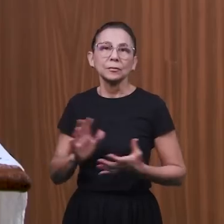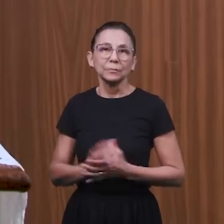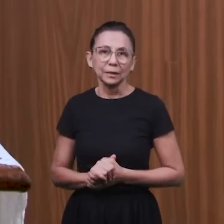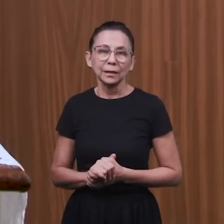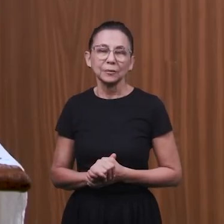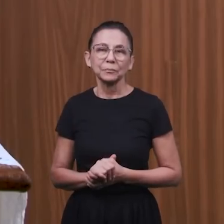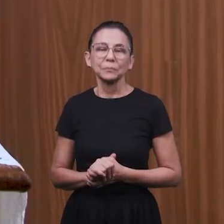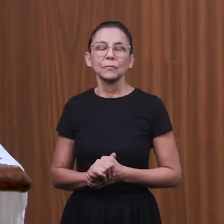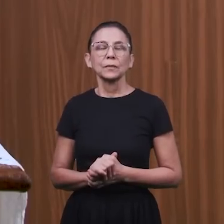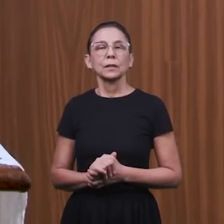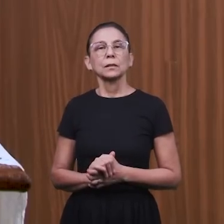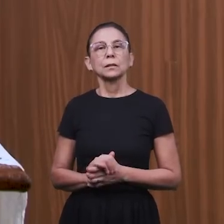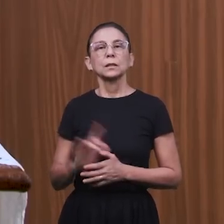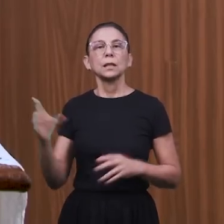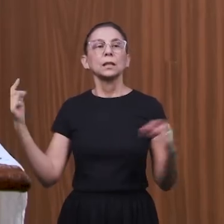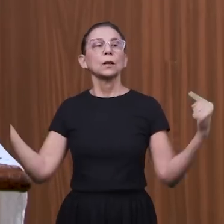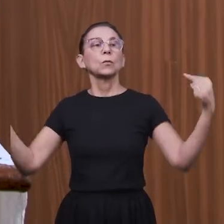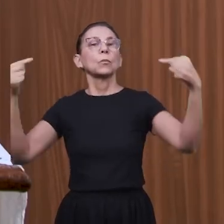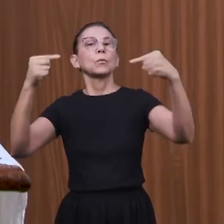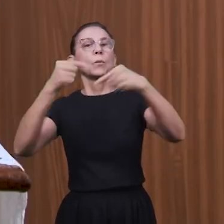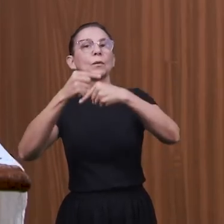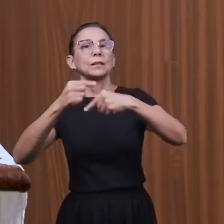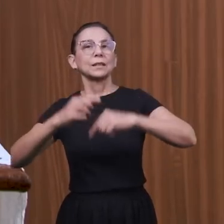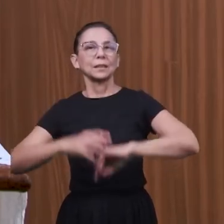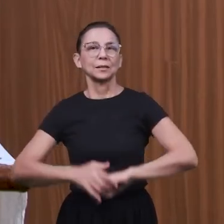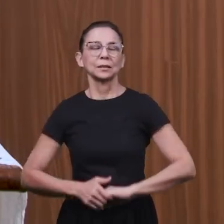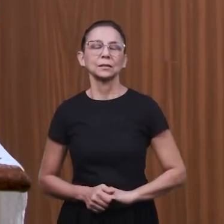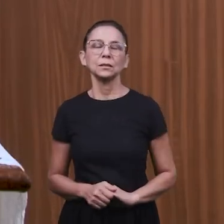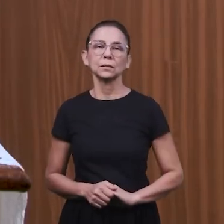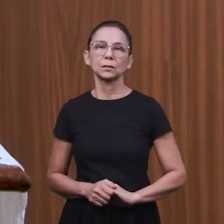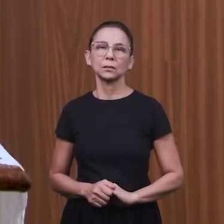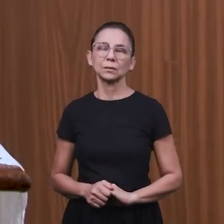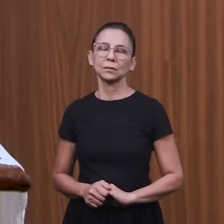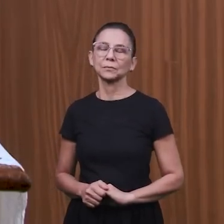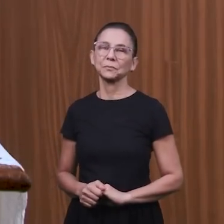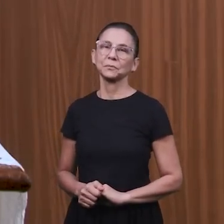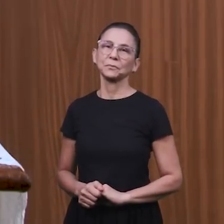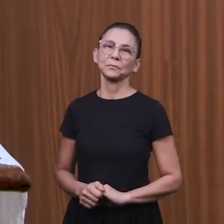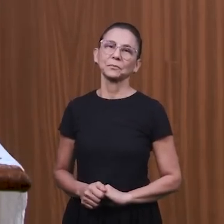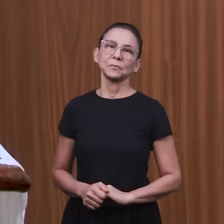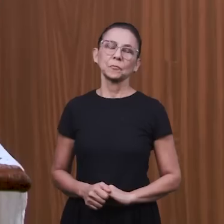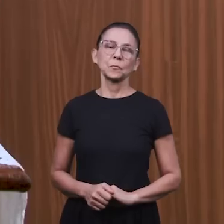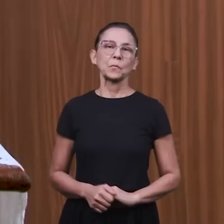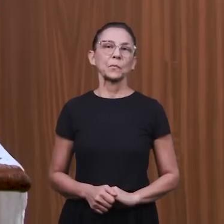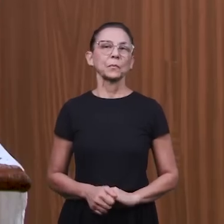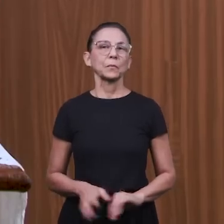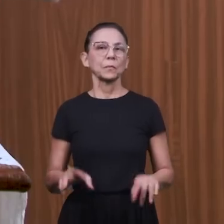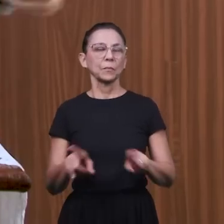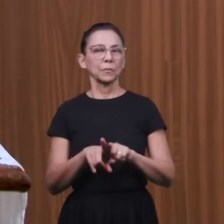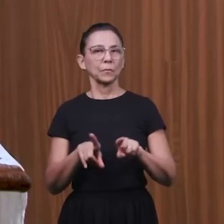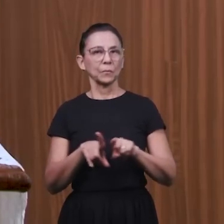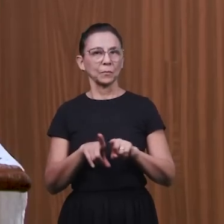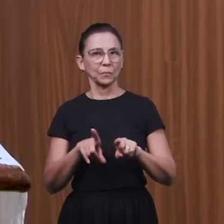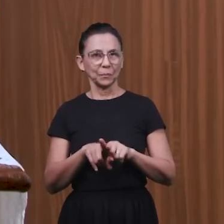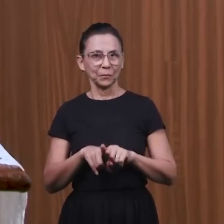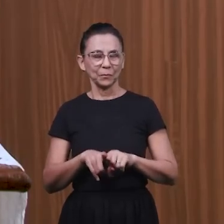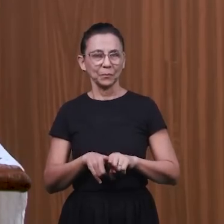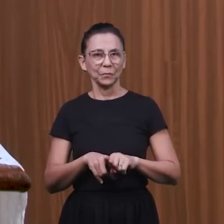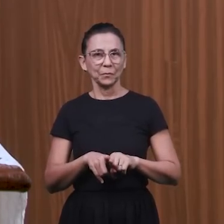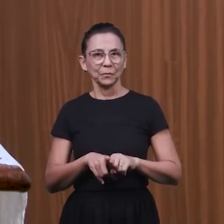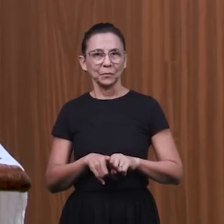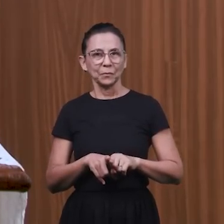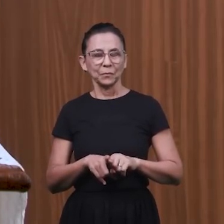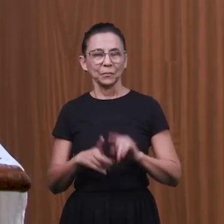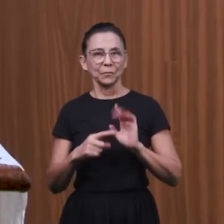ódio aos judeus. E quando os religiosos apresentam a Jesus, eles respondem aquilo que Golias tinha dito: eis aí